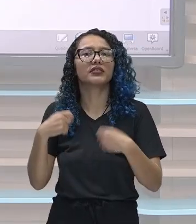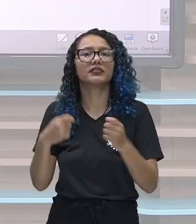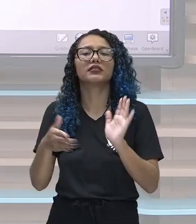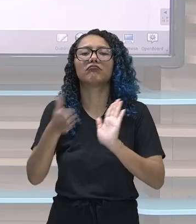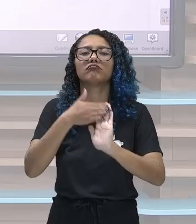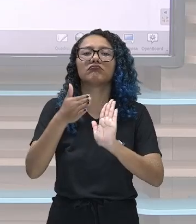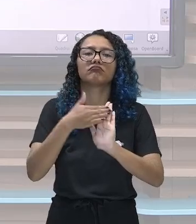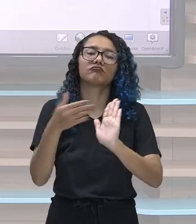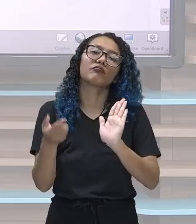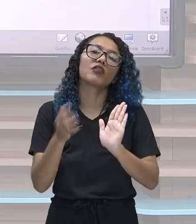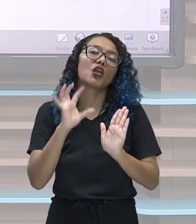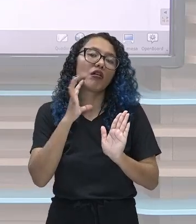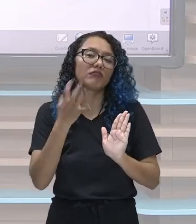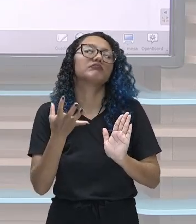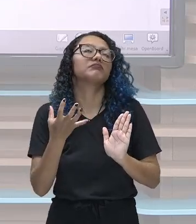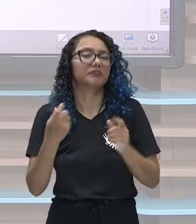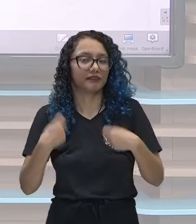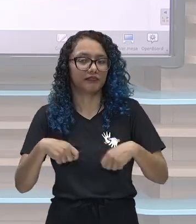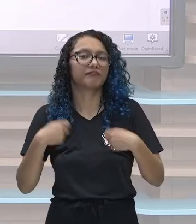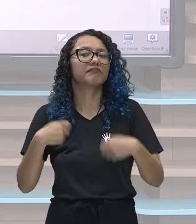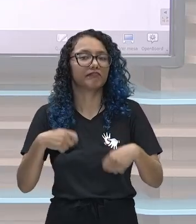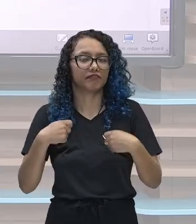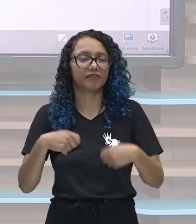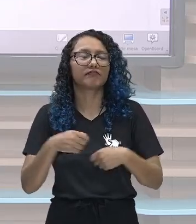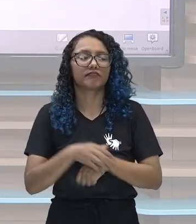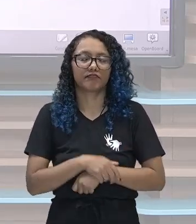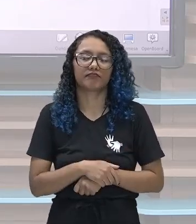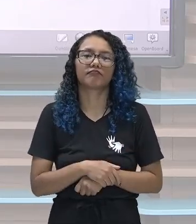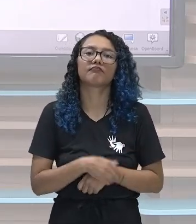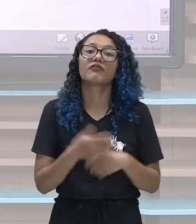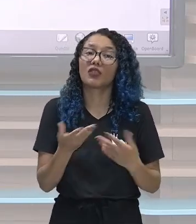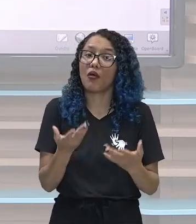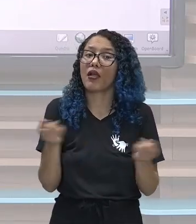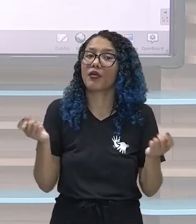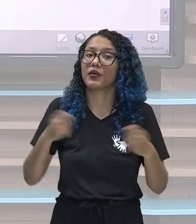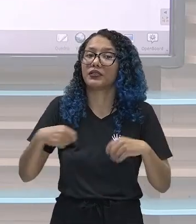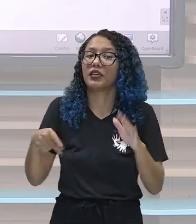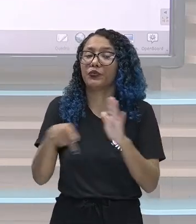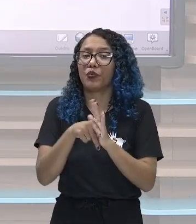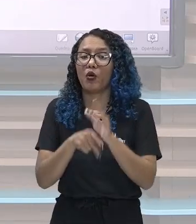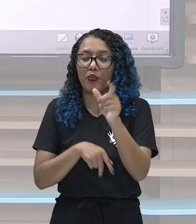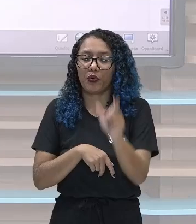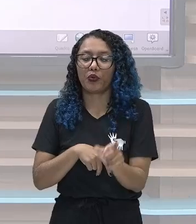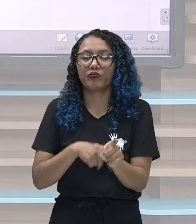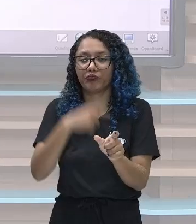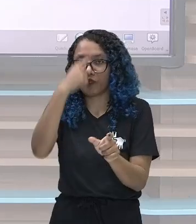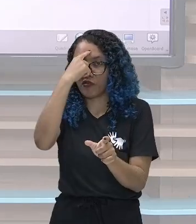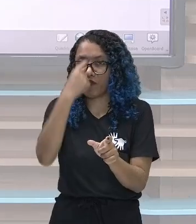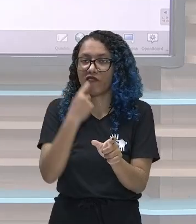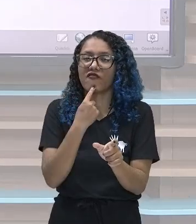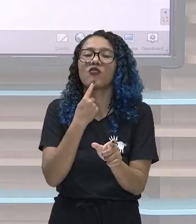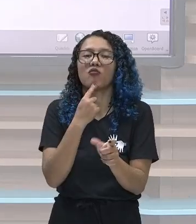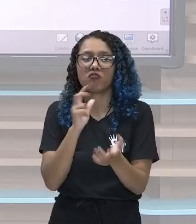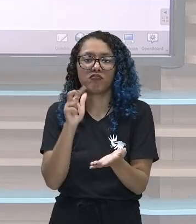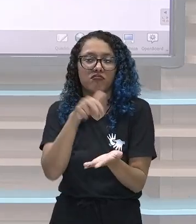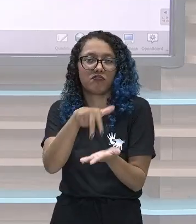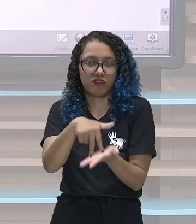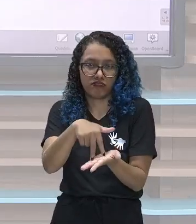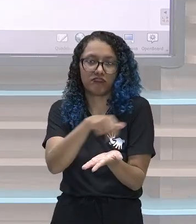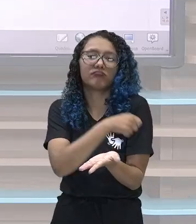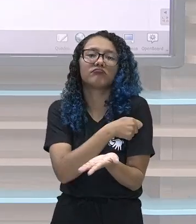propor soluções, né? Então, o aluno protagonista, ele tem também essa observação e essa relação com